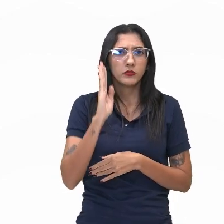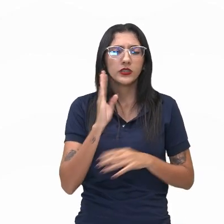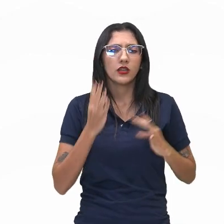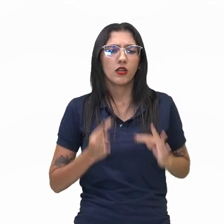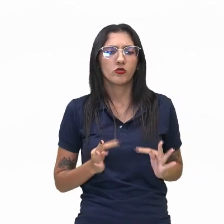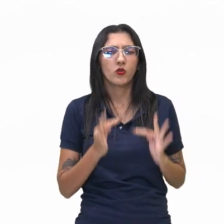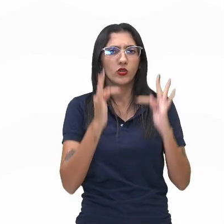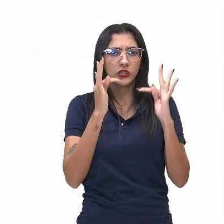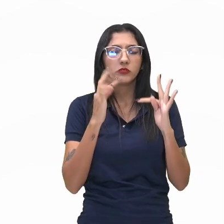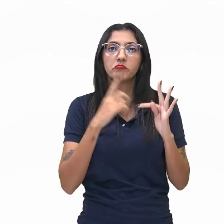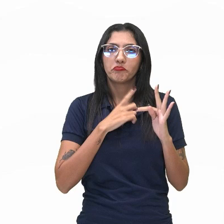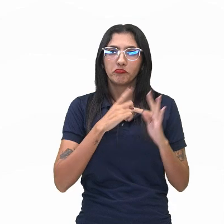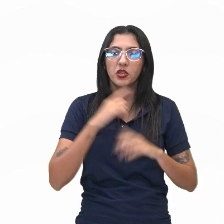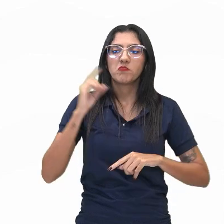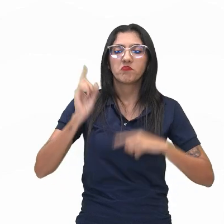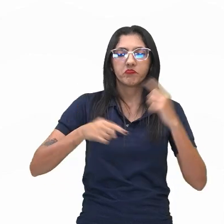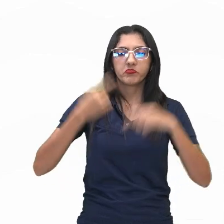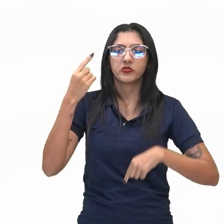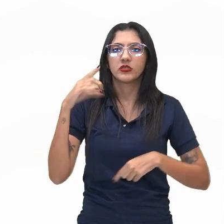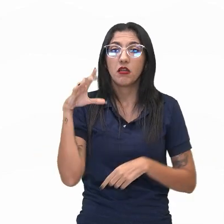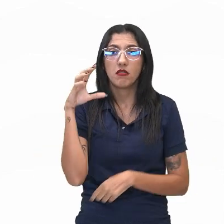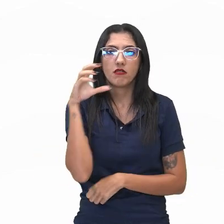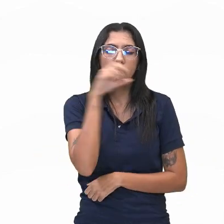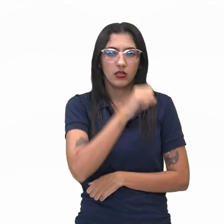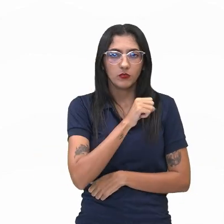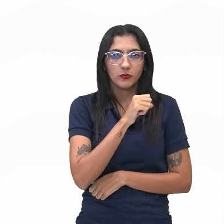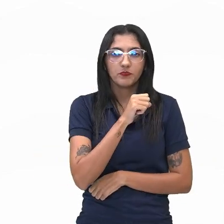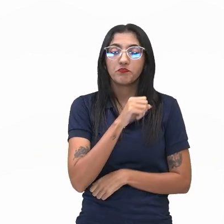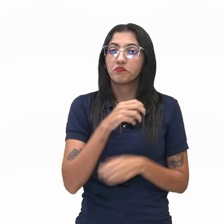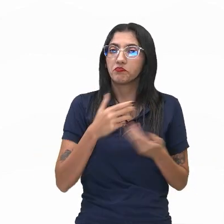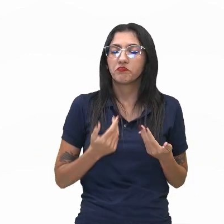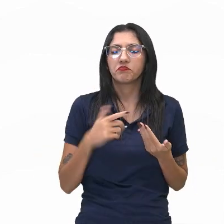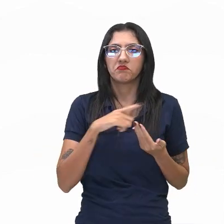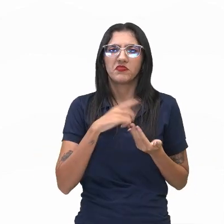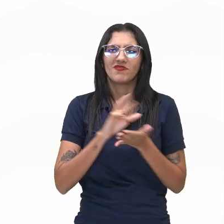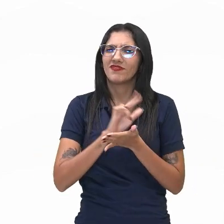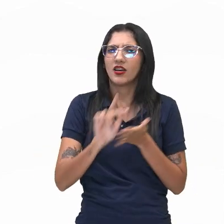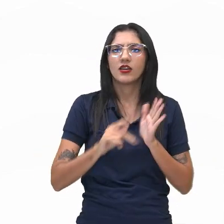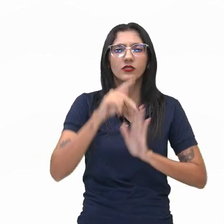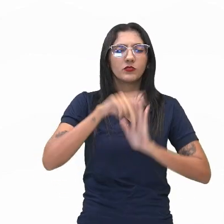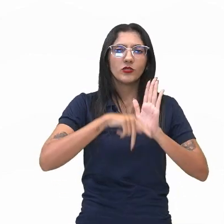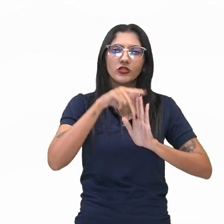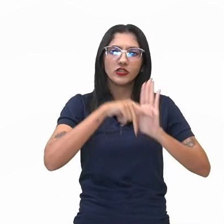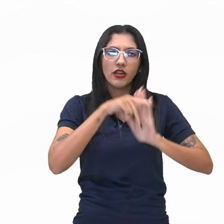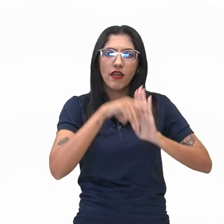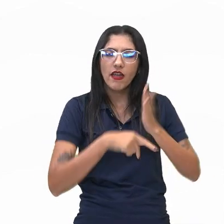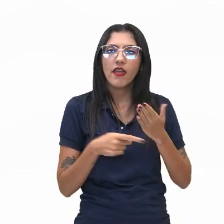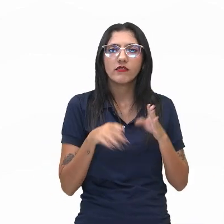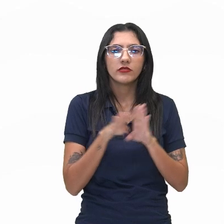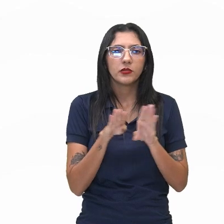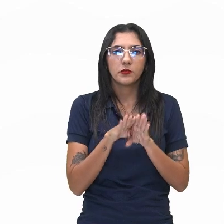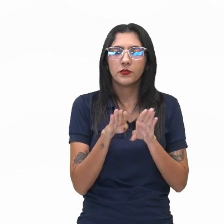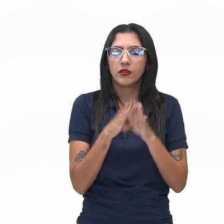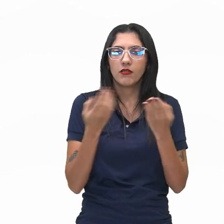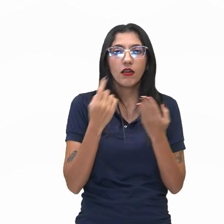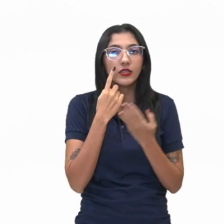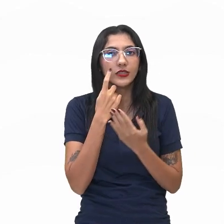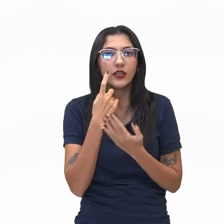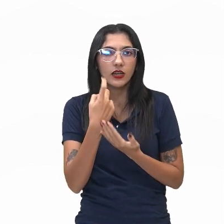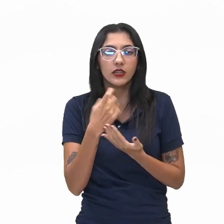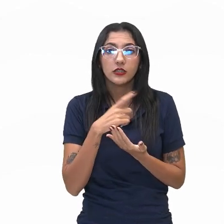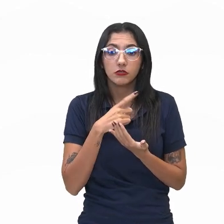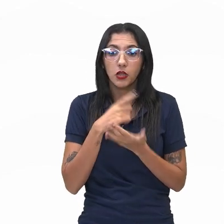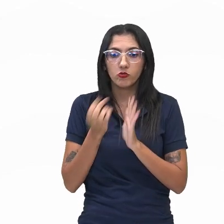né, se modificado muito rápido. Então, existem vários projetos, várias propriedades intelectuais que acabam